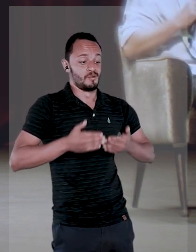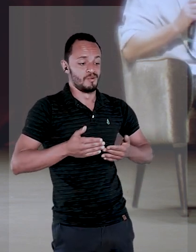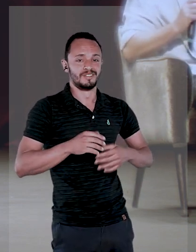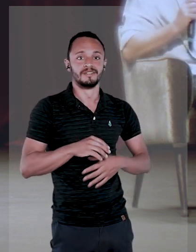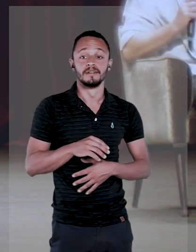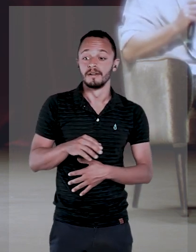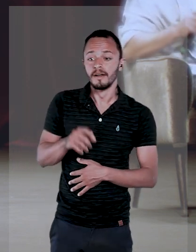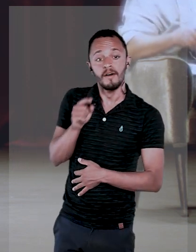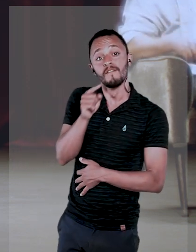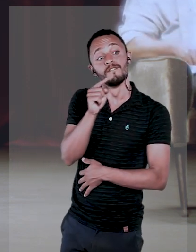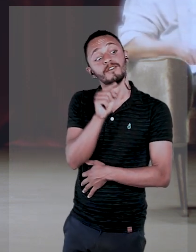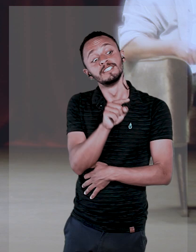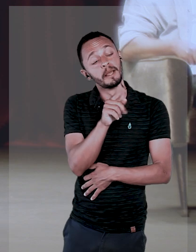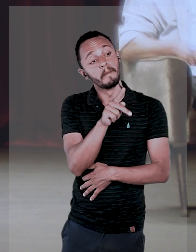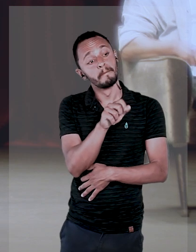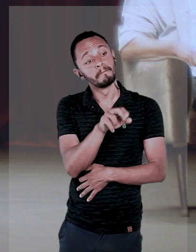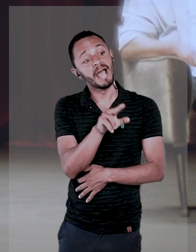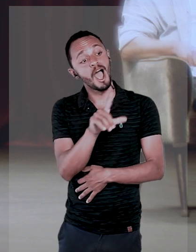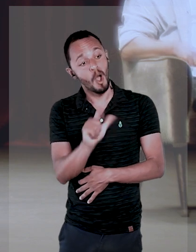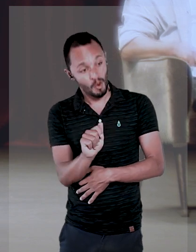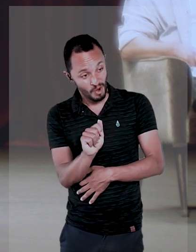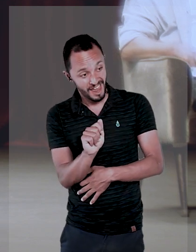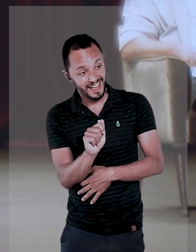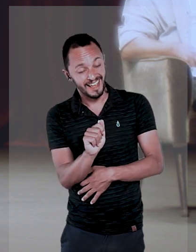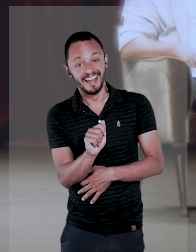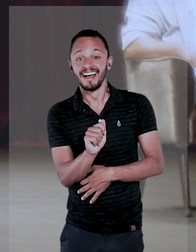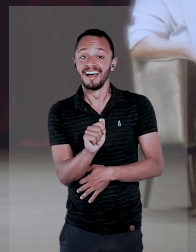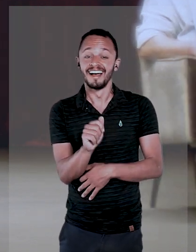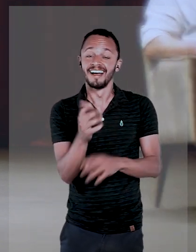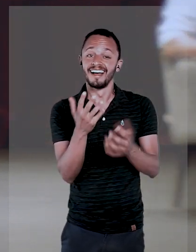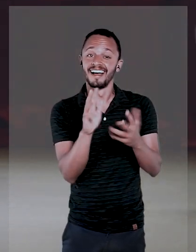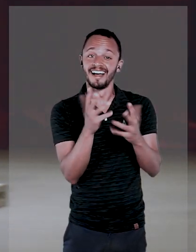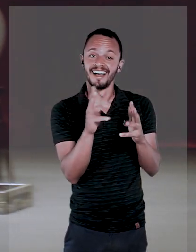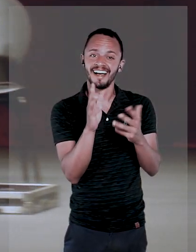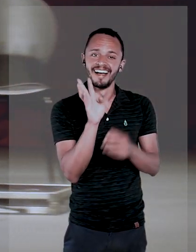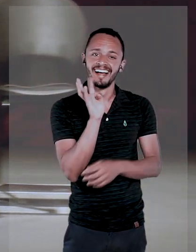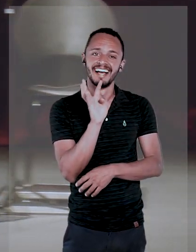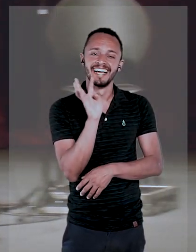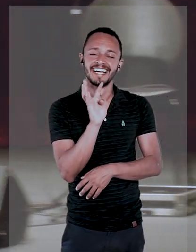O mais barrigudo agora. Ah, você é Paula?